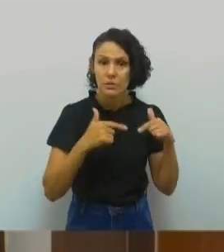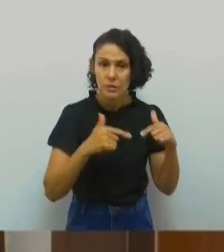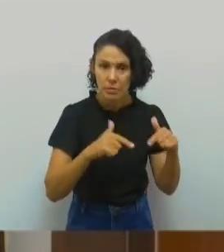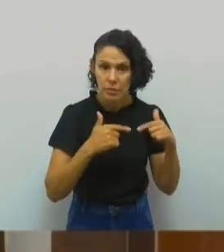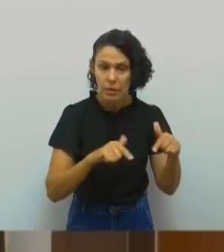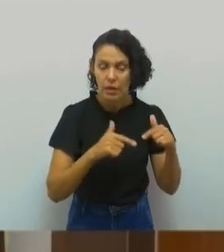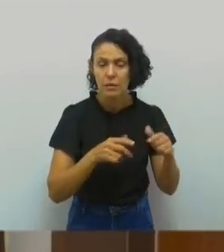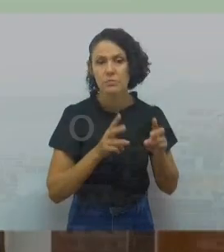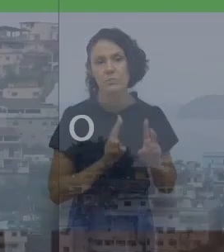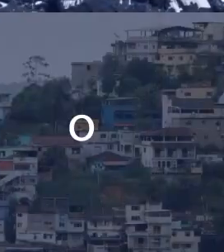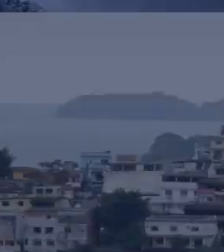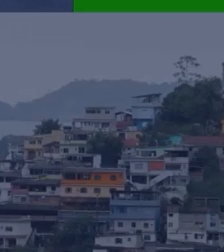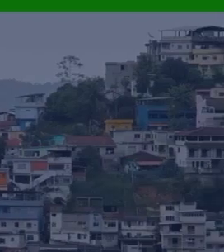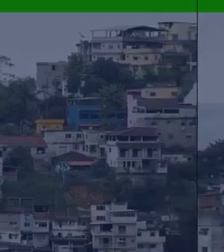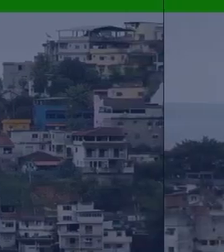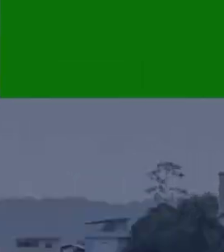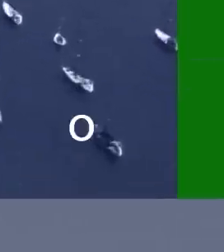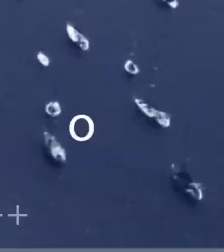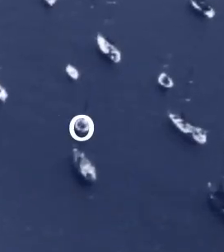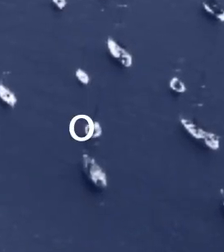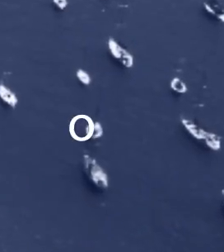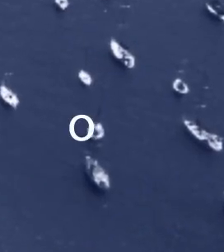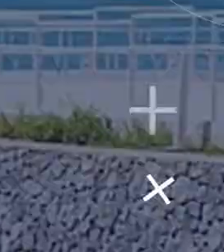trabalhadores daquele setor